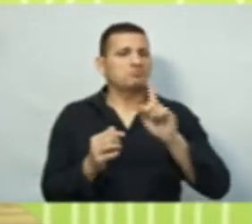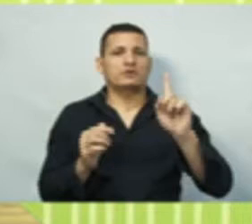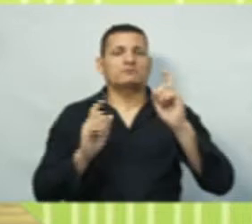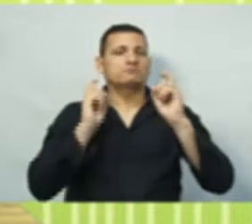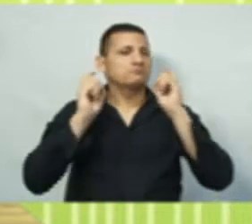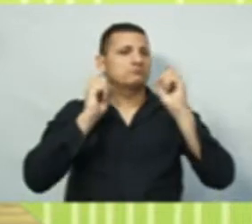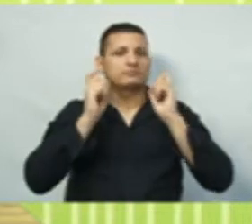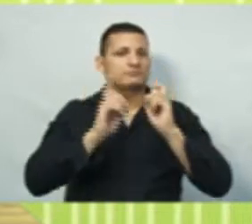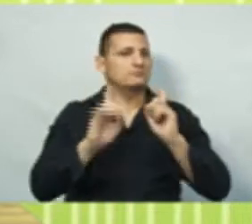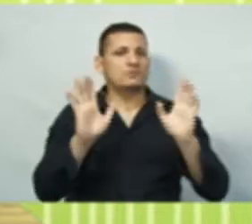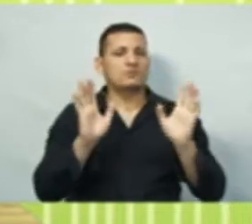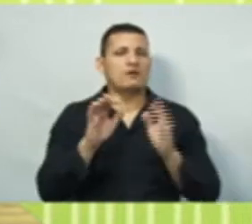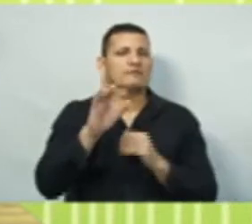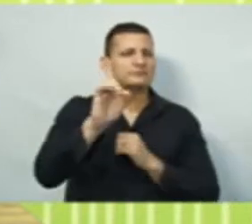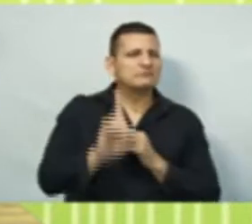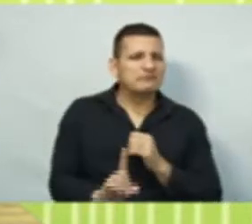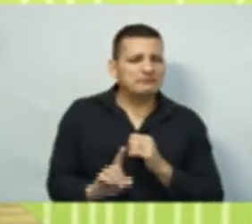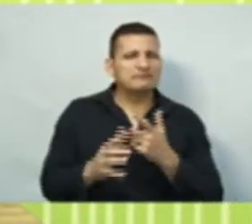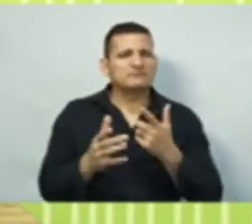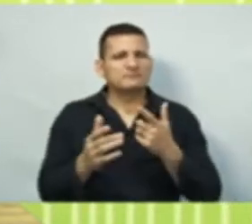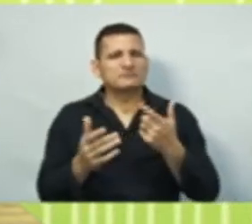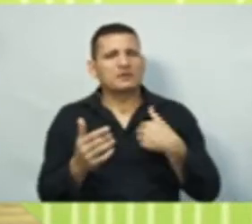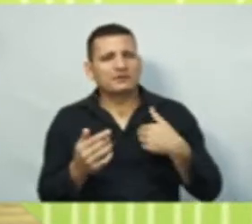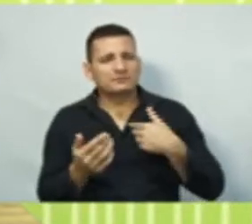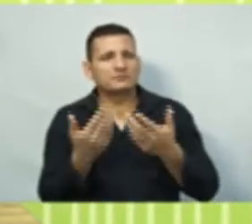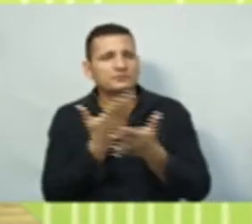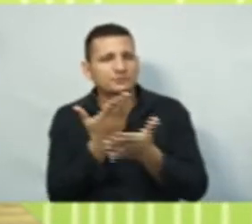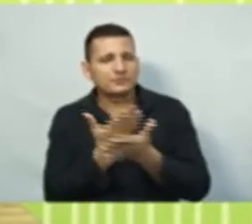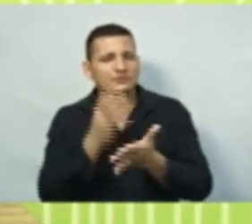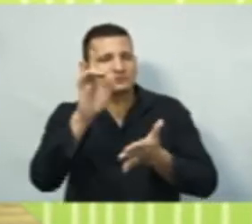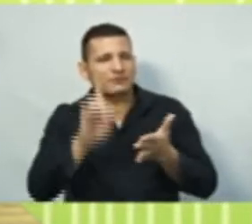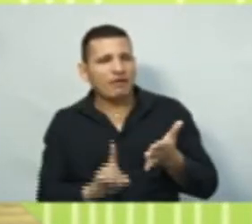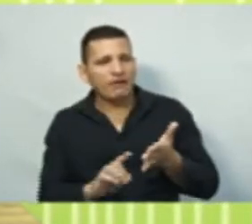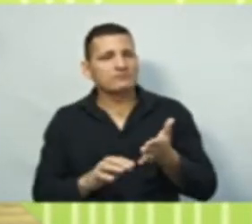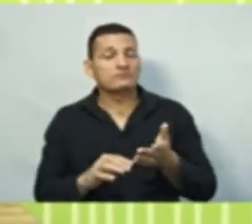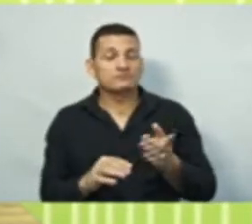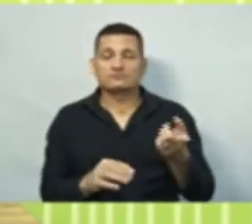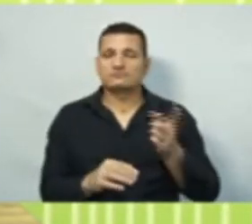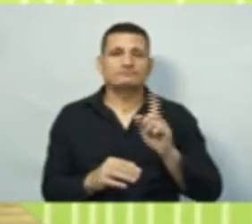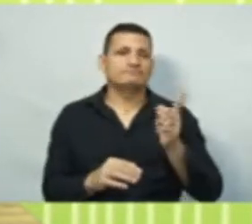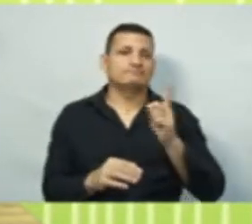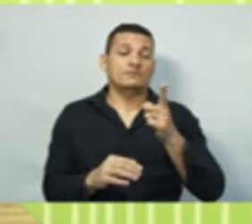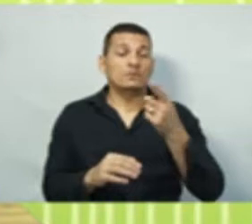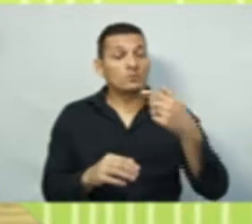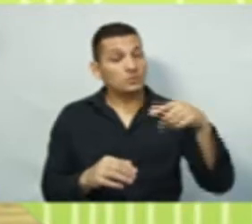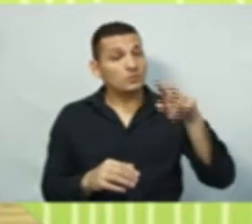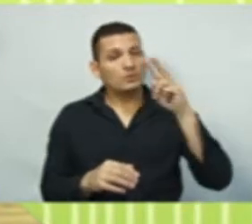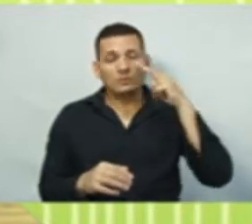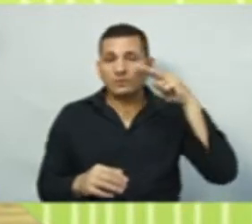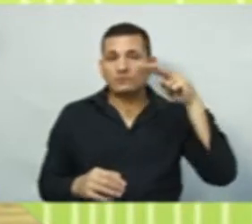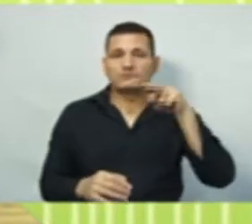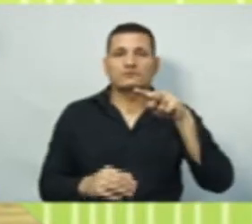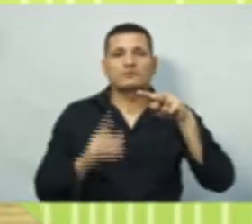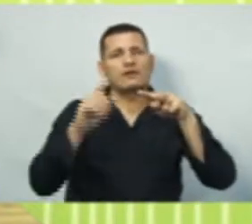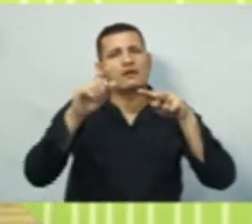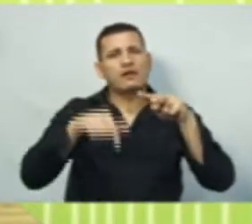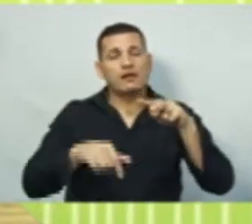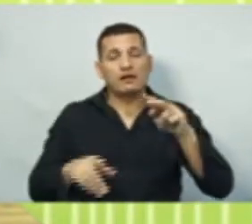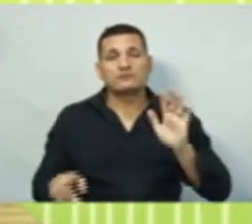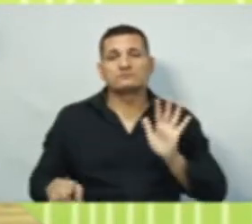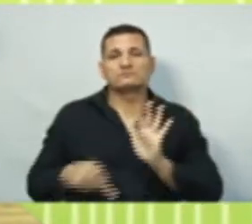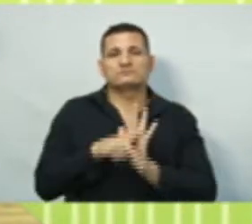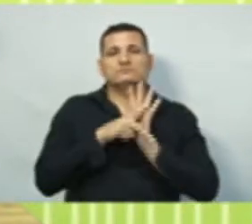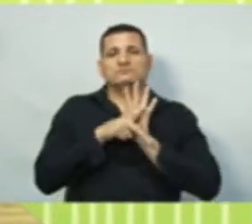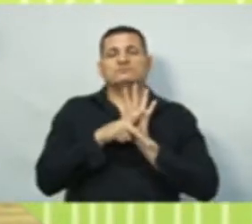Todo mundo fala direito. Ai, estou fazendo direito. Não é isso não. Vocês vão ver. Tudo que é nosso direito